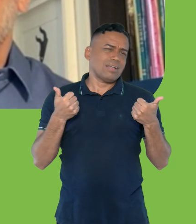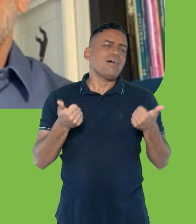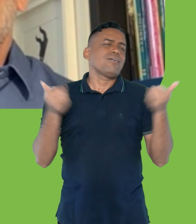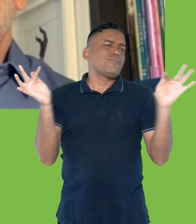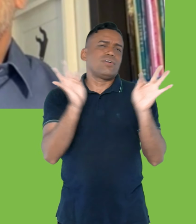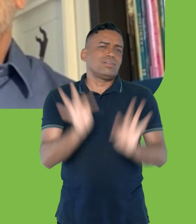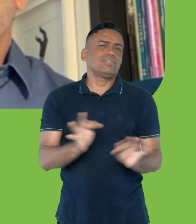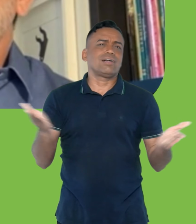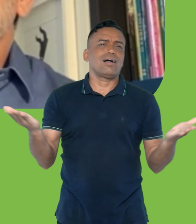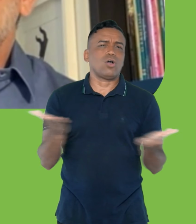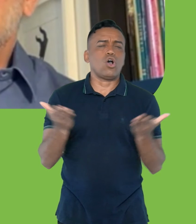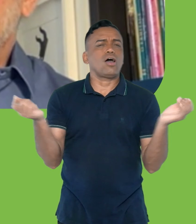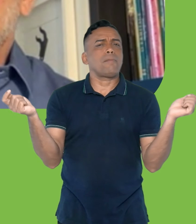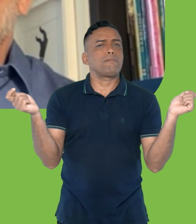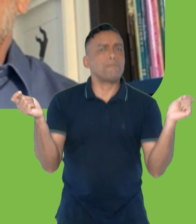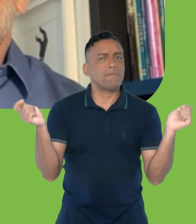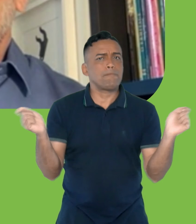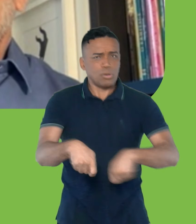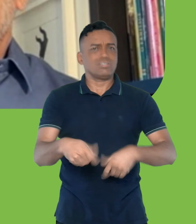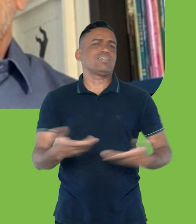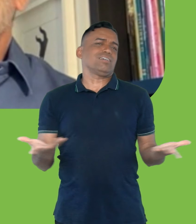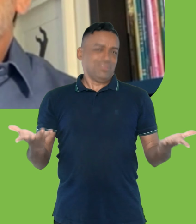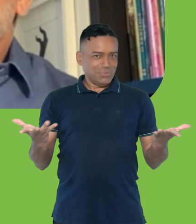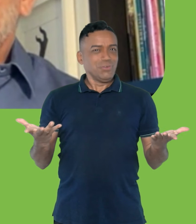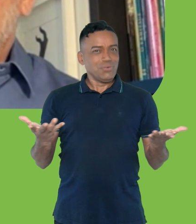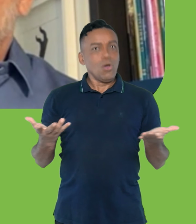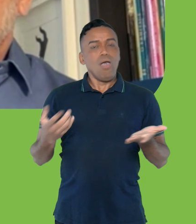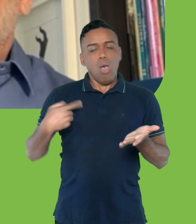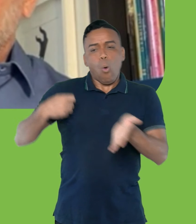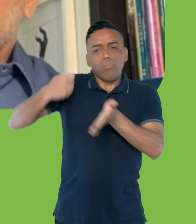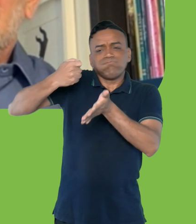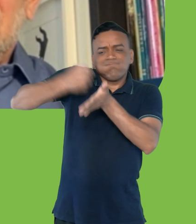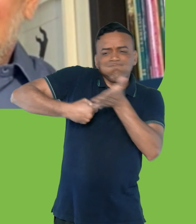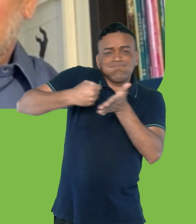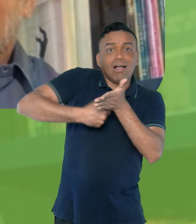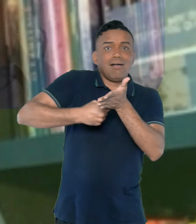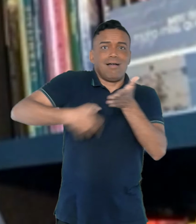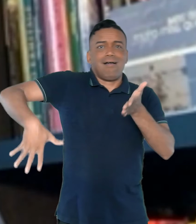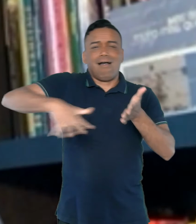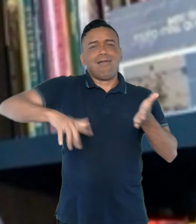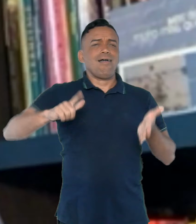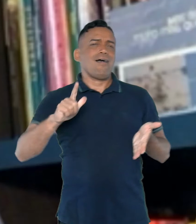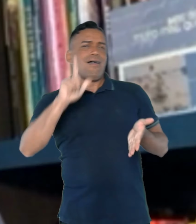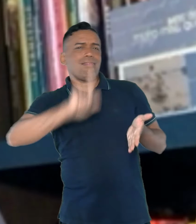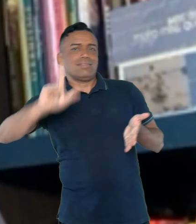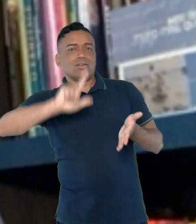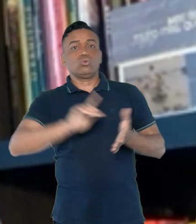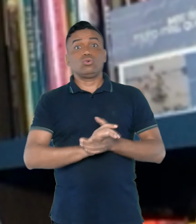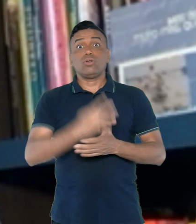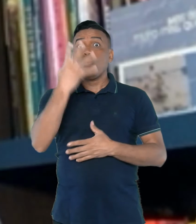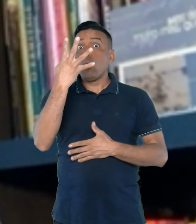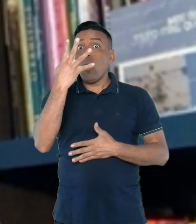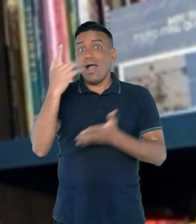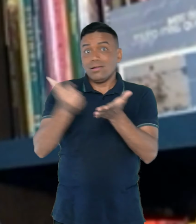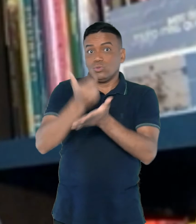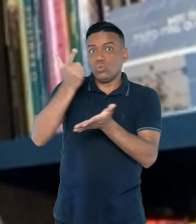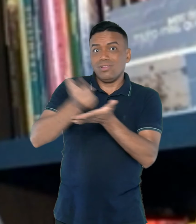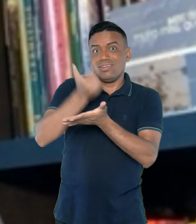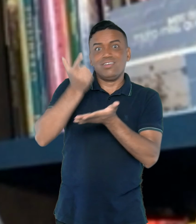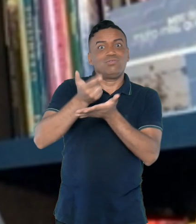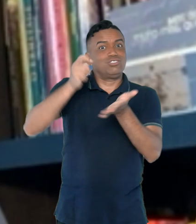né, essa possibilidade de me dedicar ao mundo da literatura. E já foram 4 livros, né? Então, ou